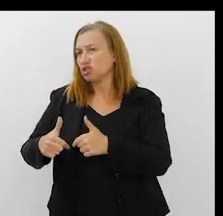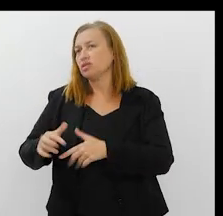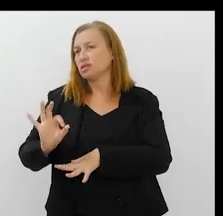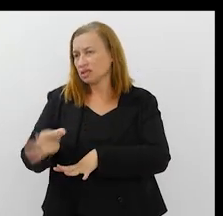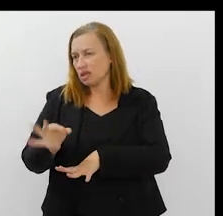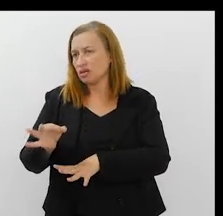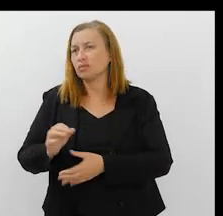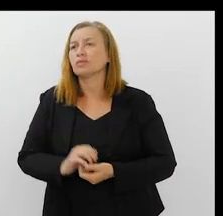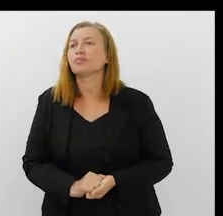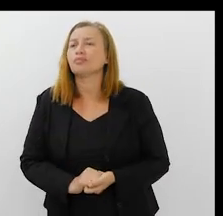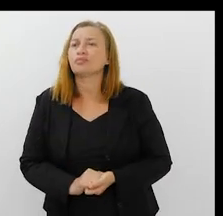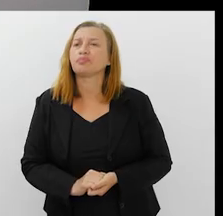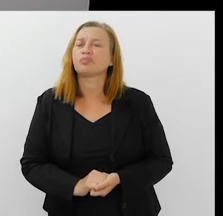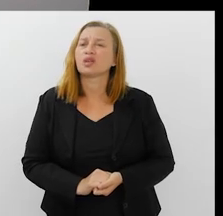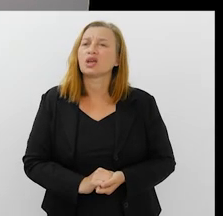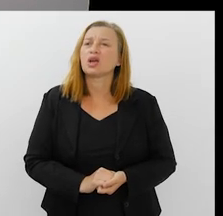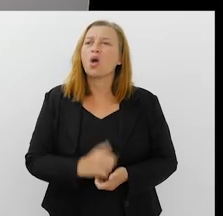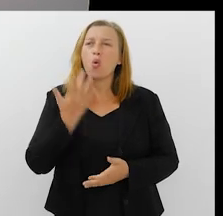Que já existe